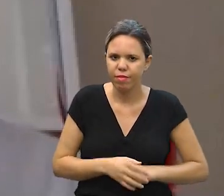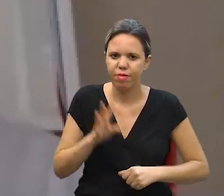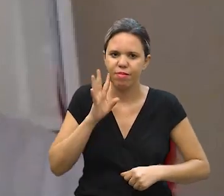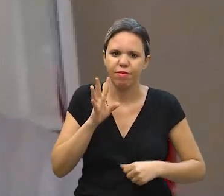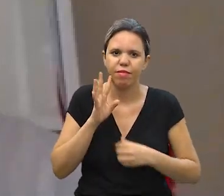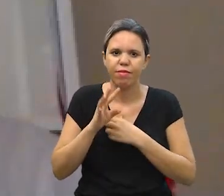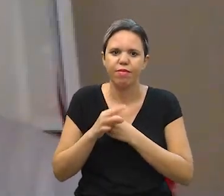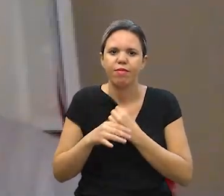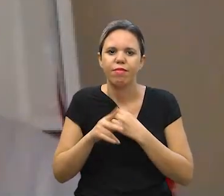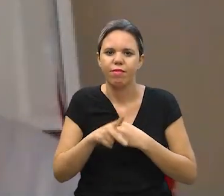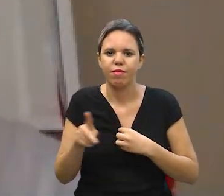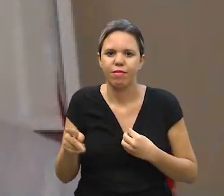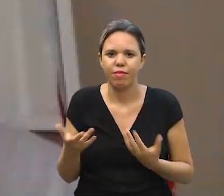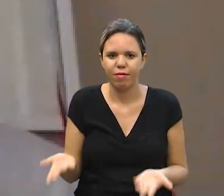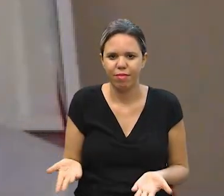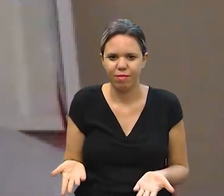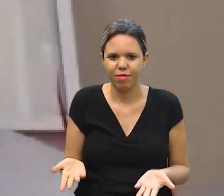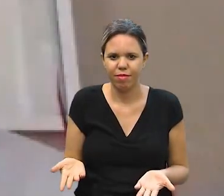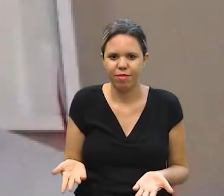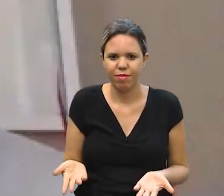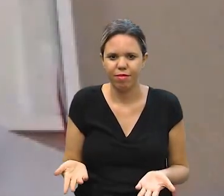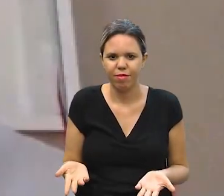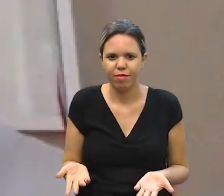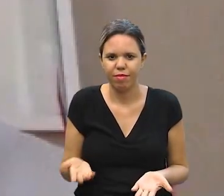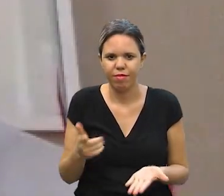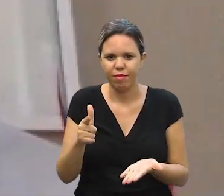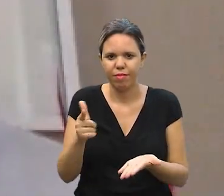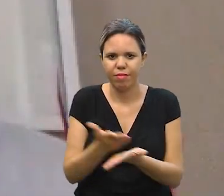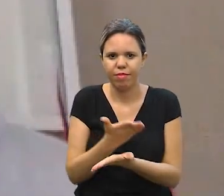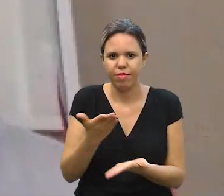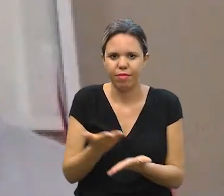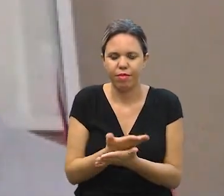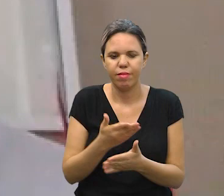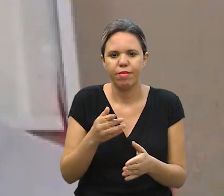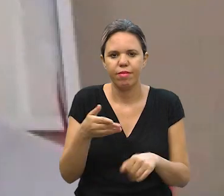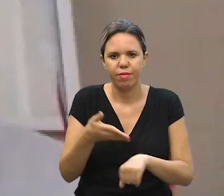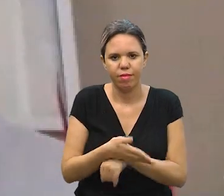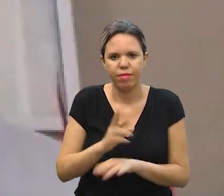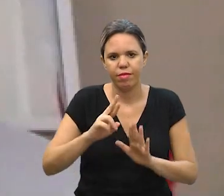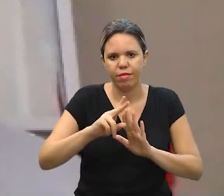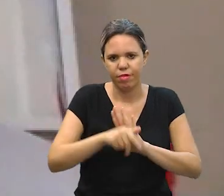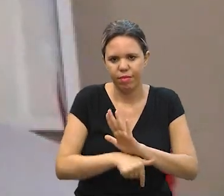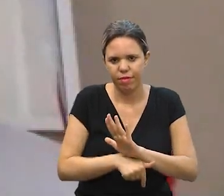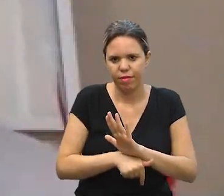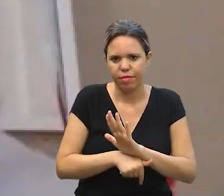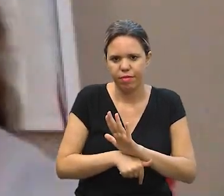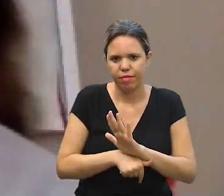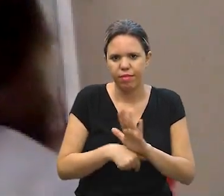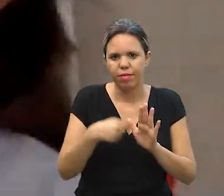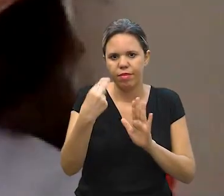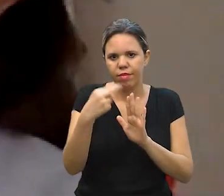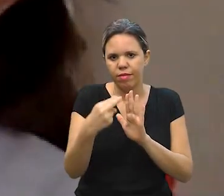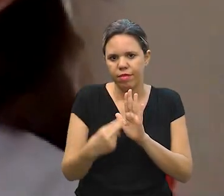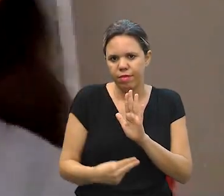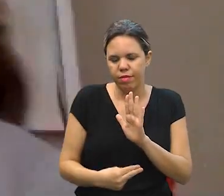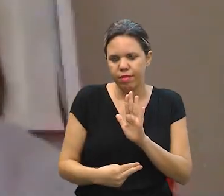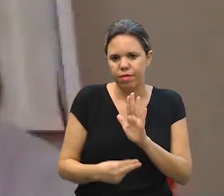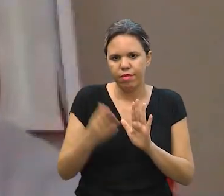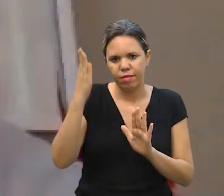Que legal, professora. Então, esse livro faz parte de uma série que se